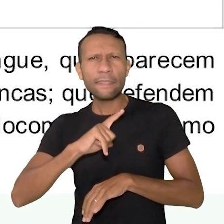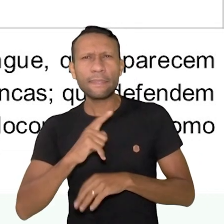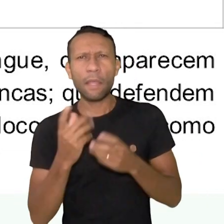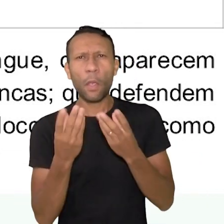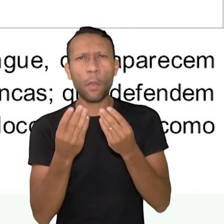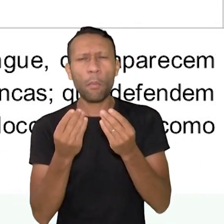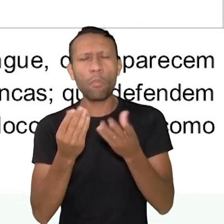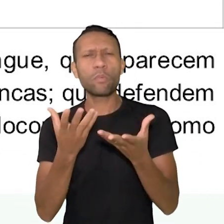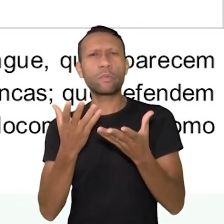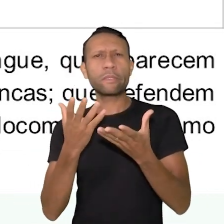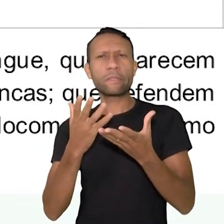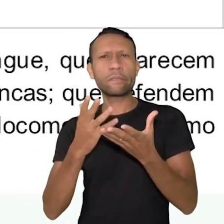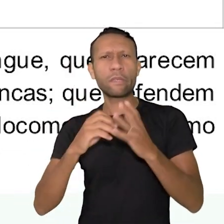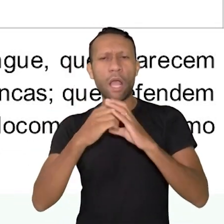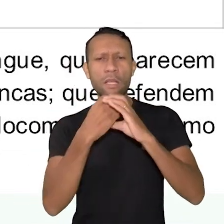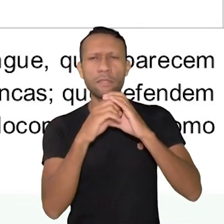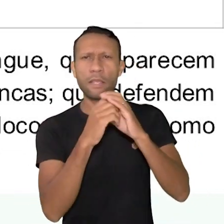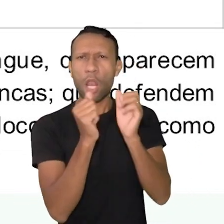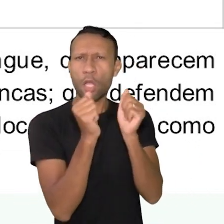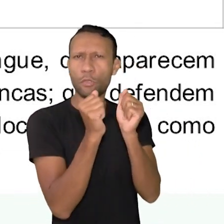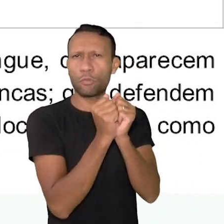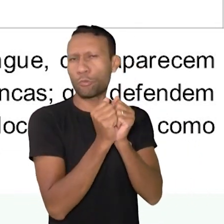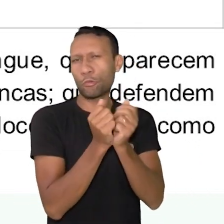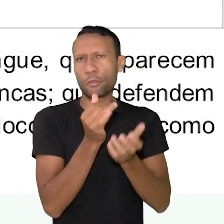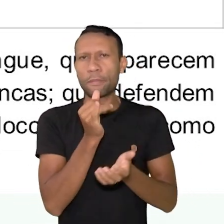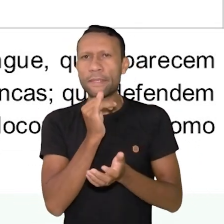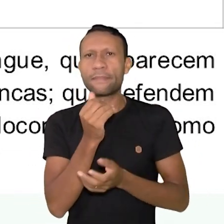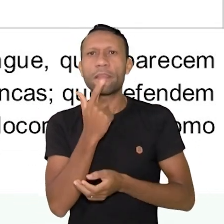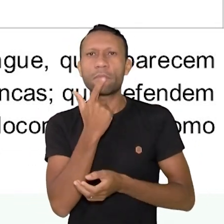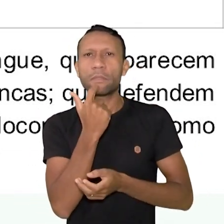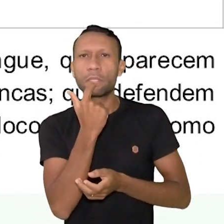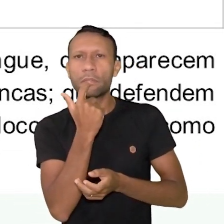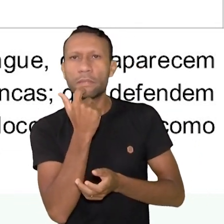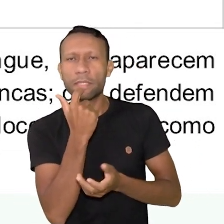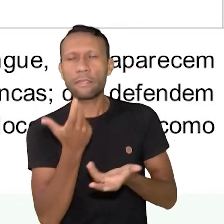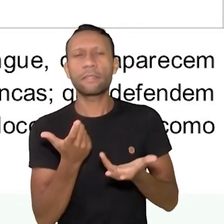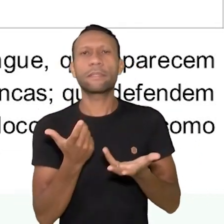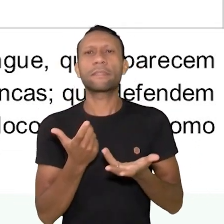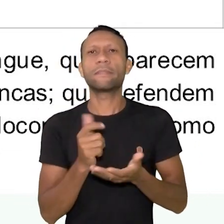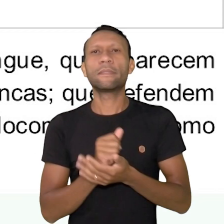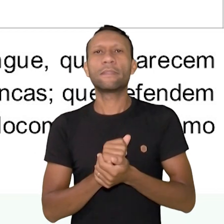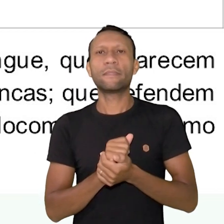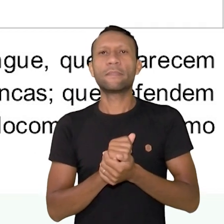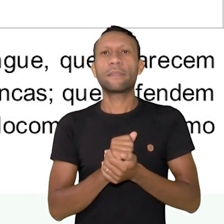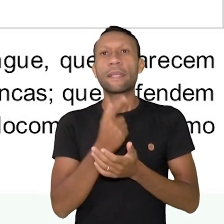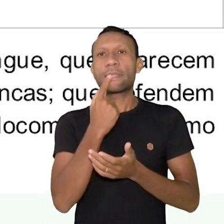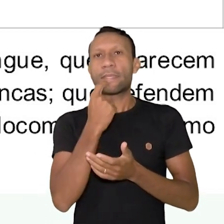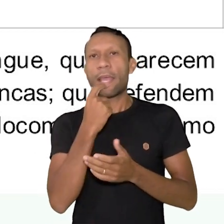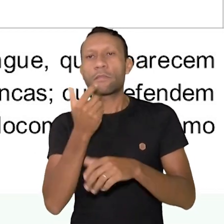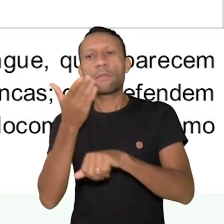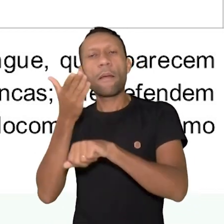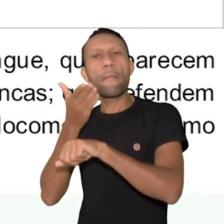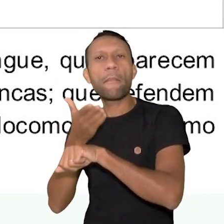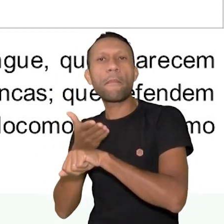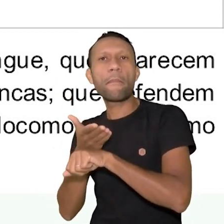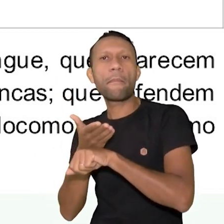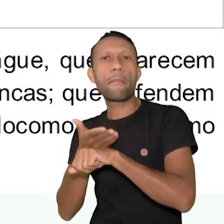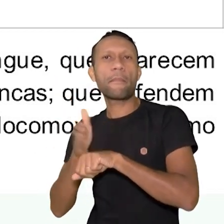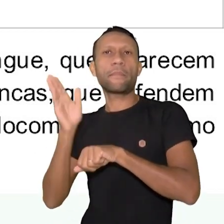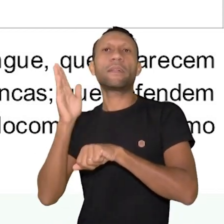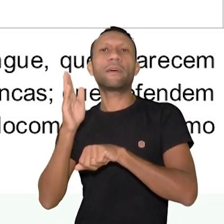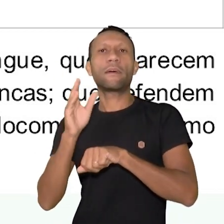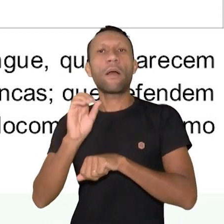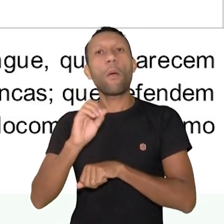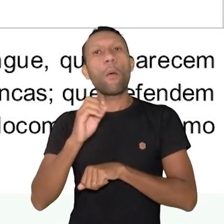no caso do sangue, que aparecem células vermelhas, que transportam oxigênio, células brancas, que defendem o corpo,